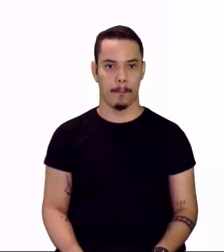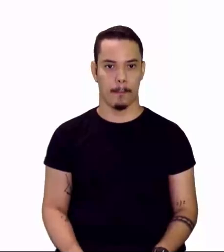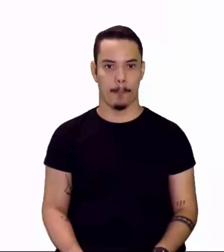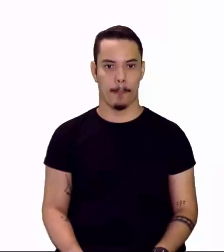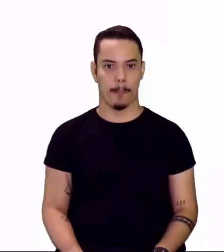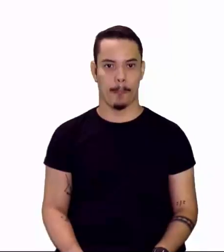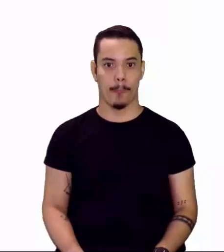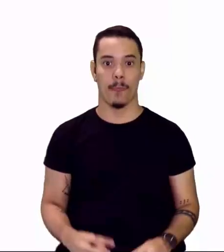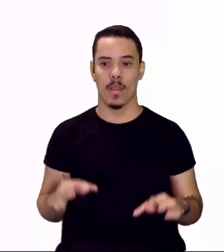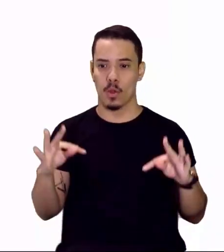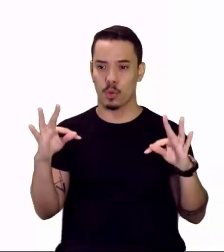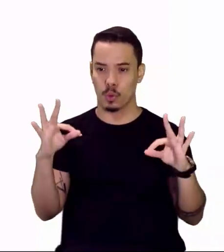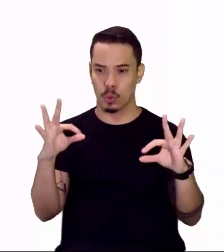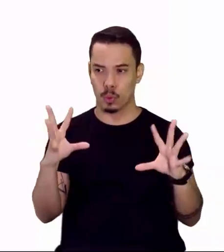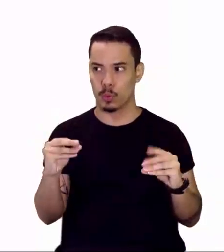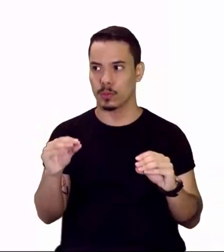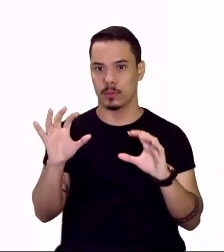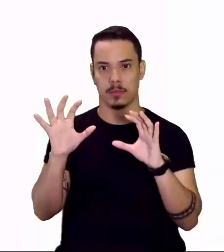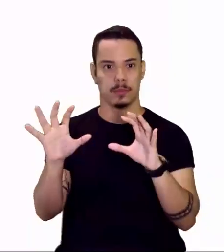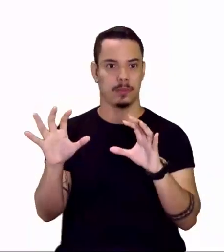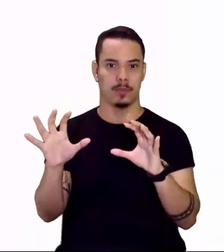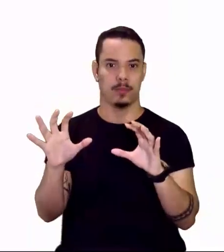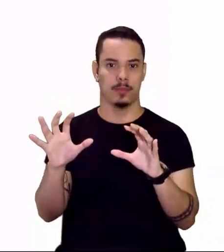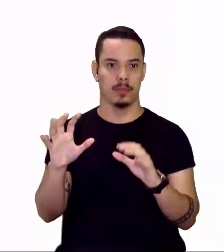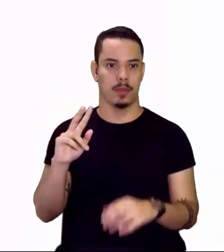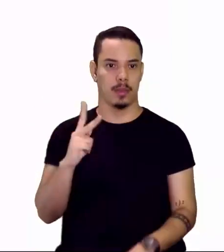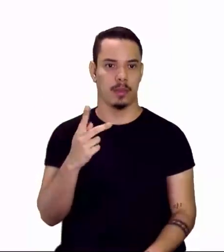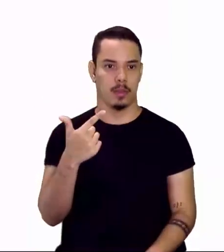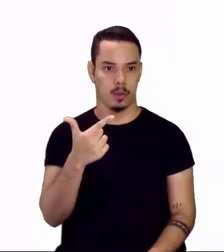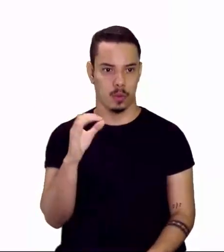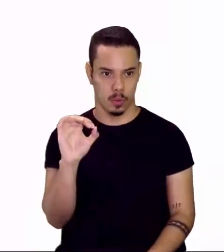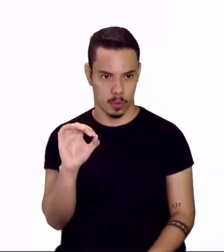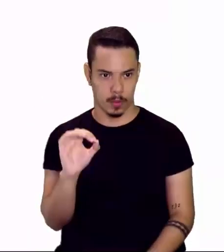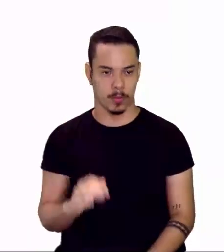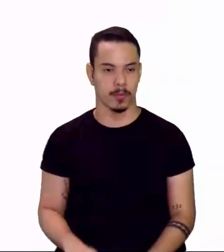Sejam todas as seguintes moléculas: H2O,